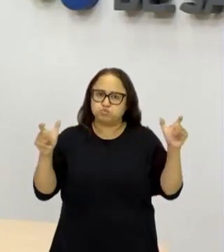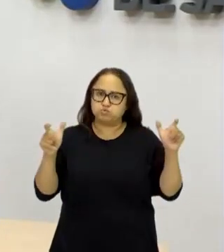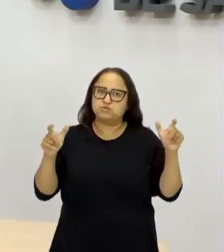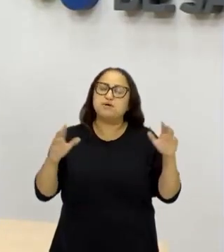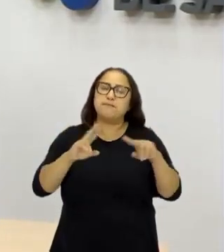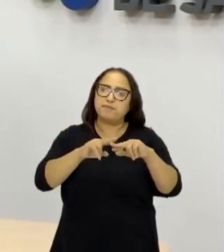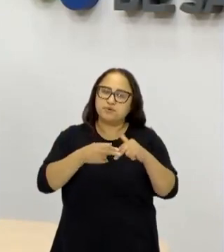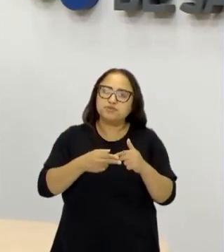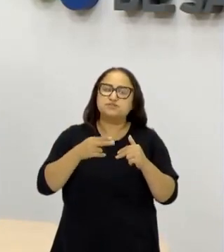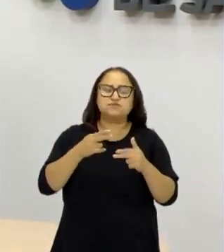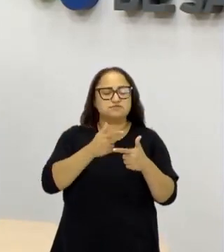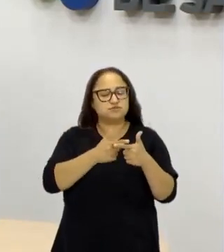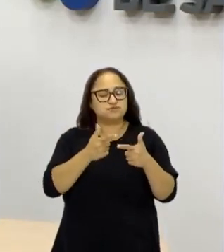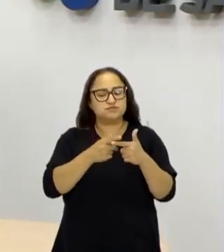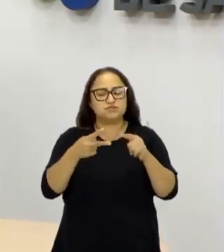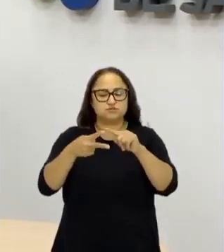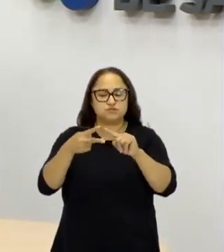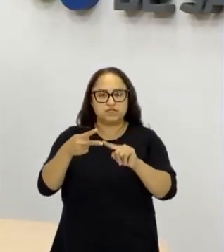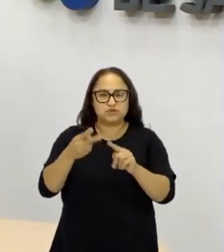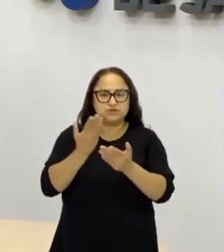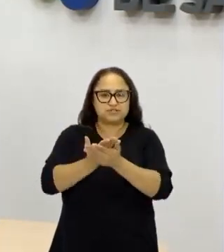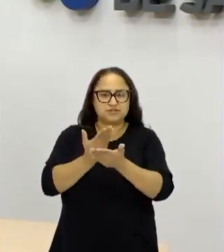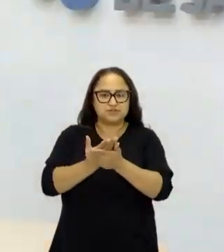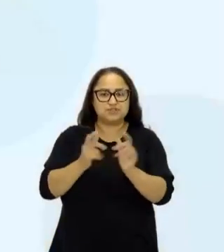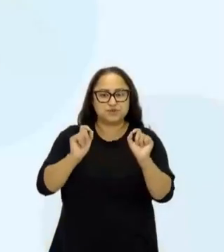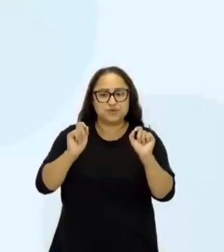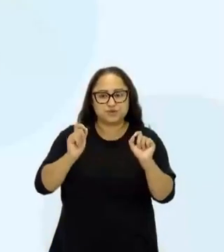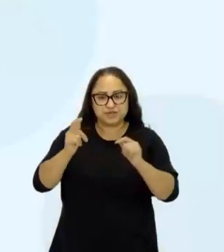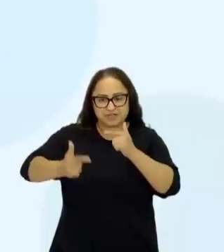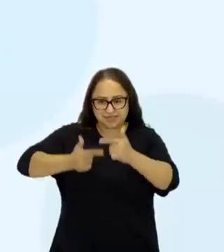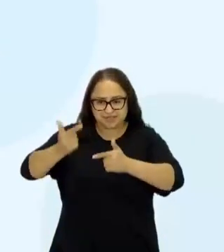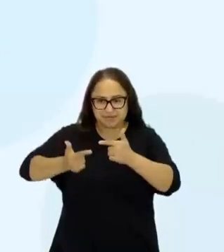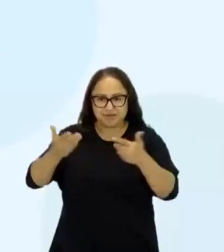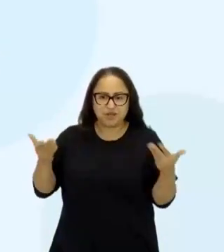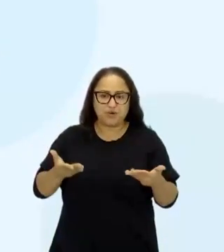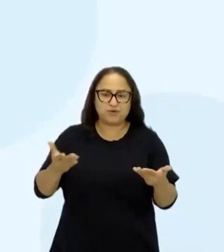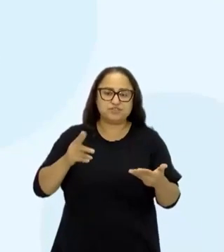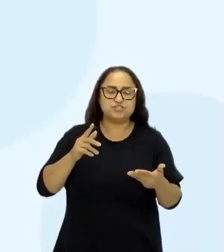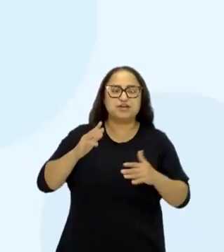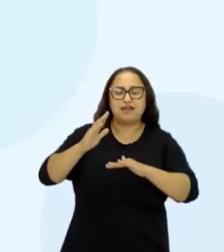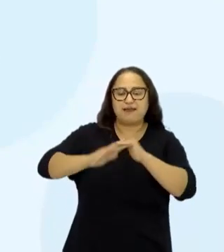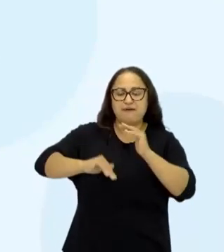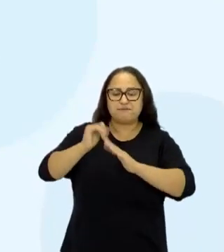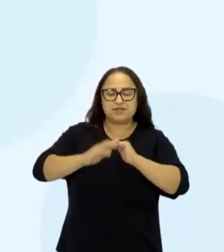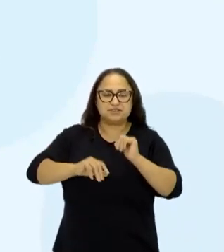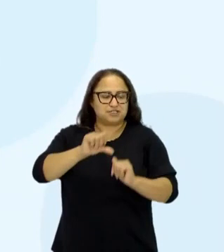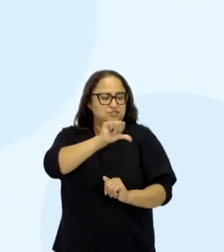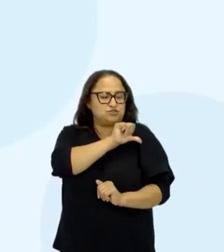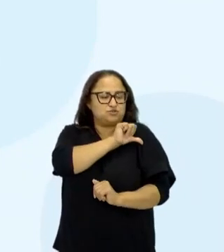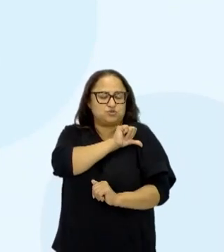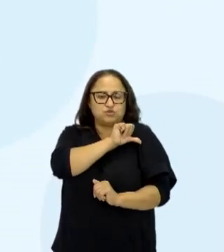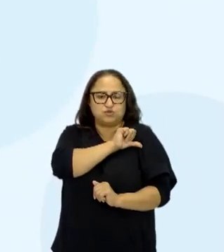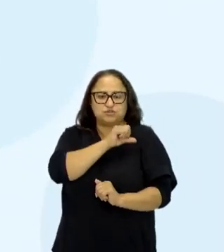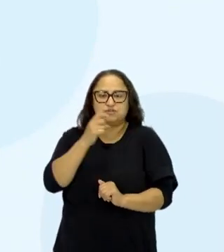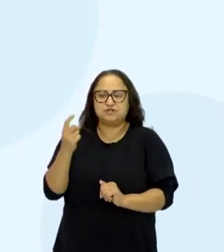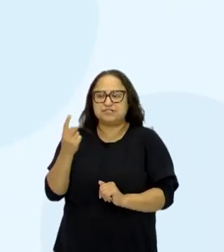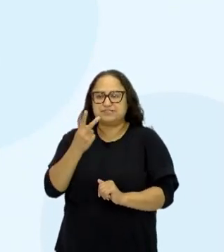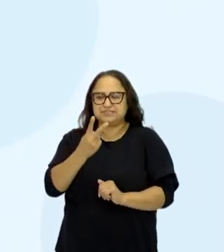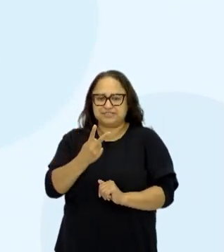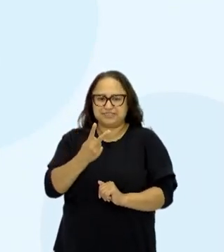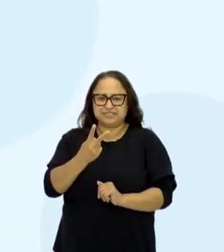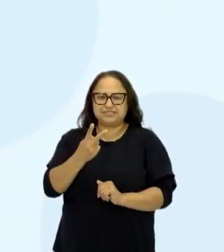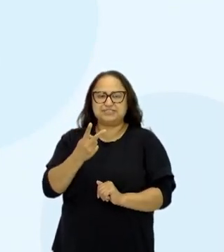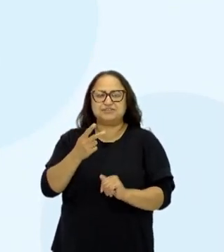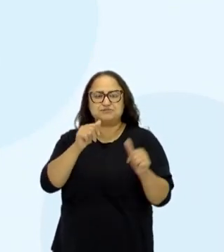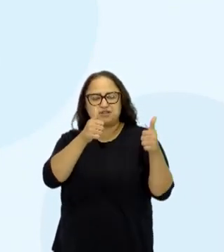em 2 aulas. Vamos ver o que nós vamos trabalhar hoje? Então a habilidade de hoje é a habilidade do nono ano, a habilidade 13,